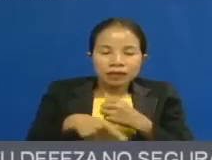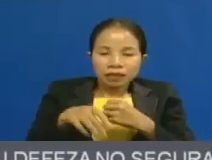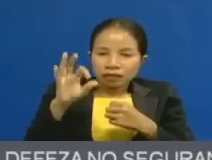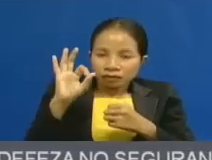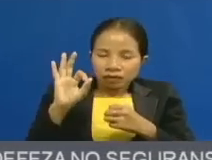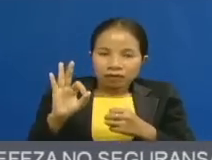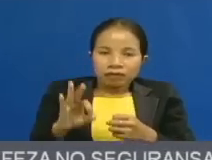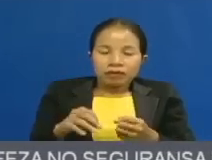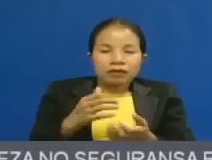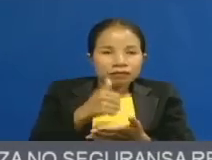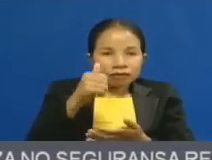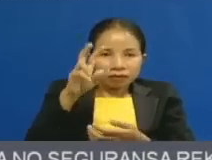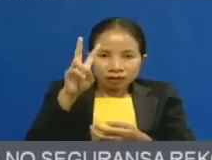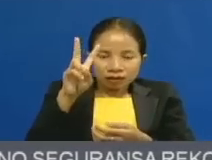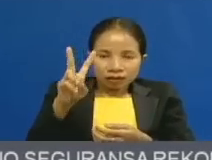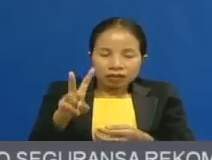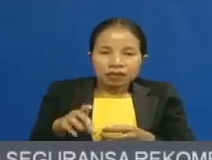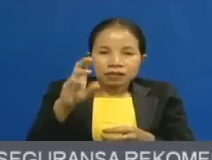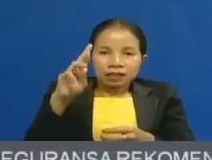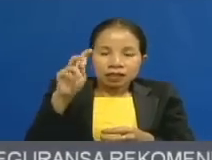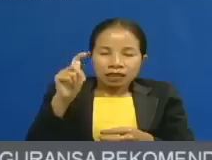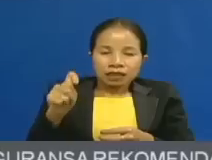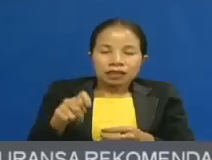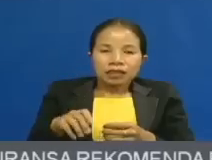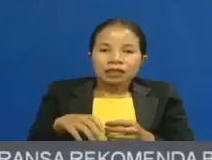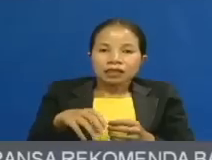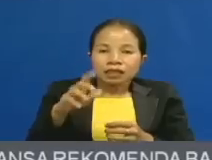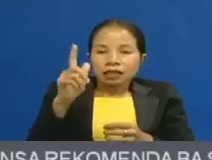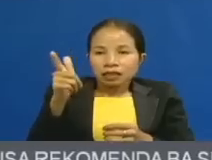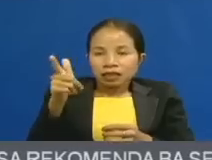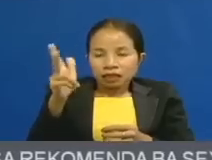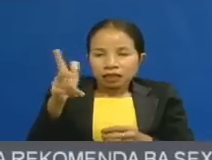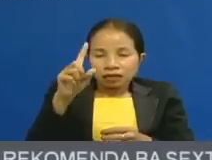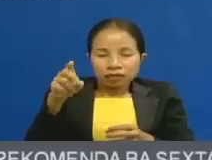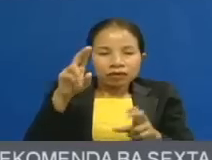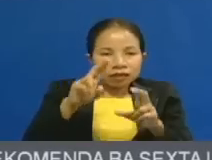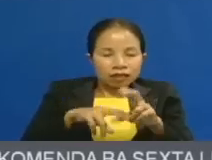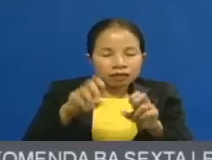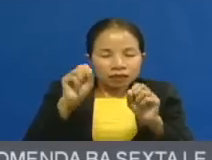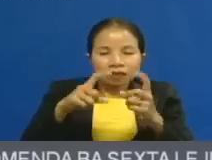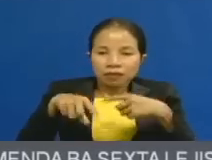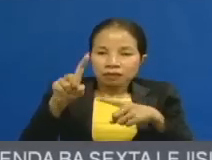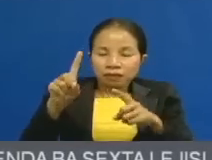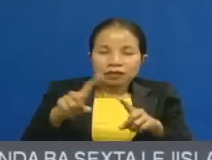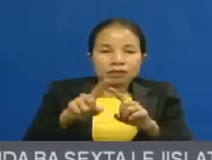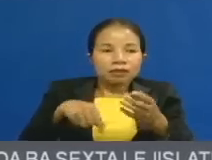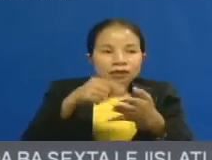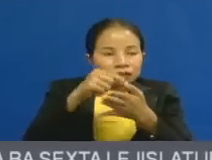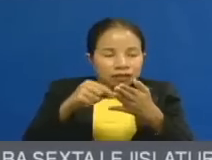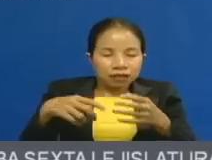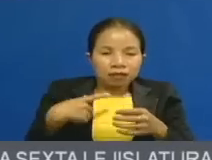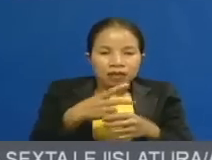votado. Então, mesmo se CNRT 31 cadeiras, nem pela mesa, o acordo incidência parlamentar,